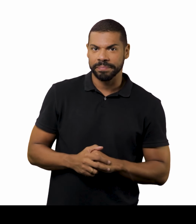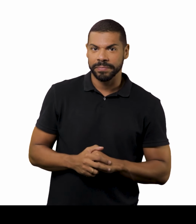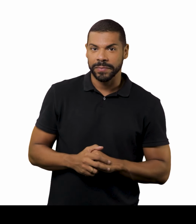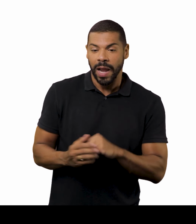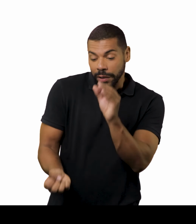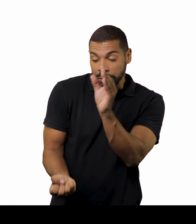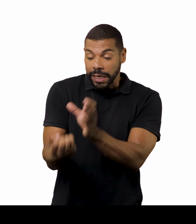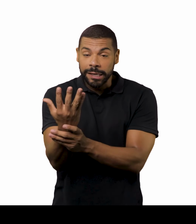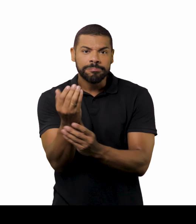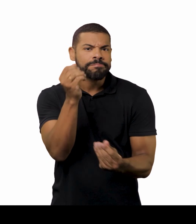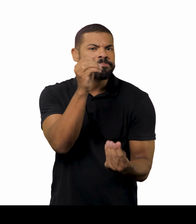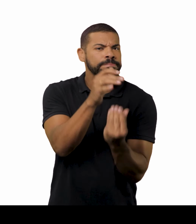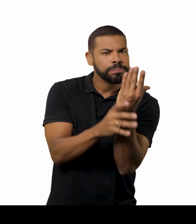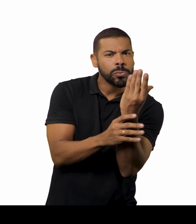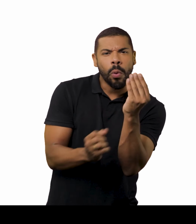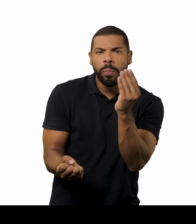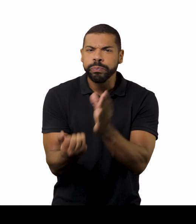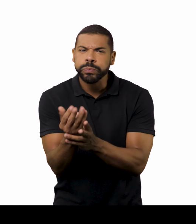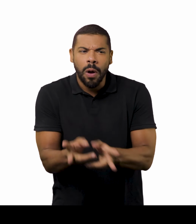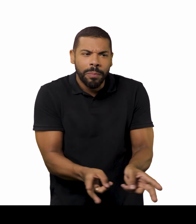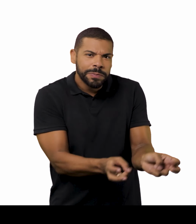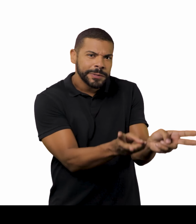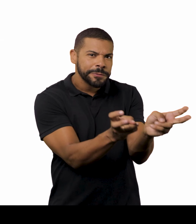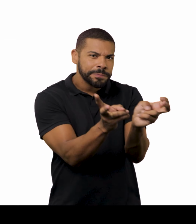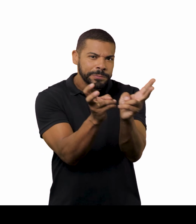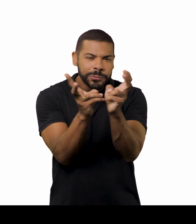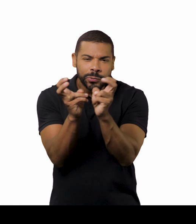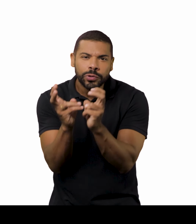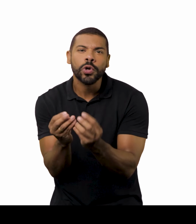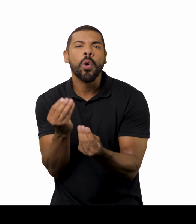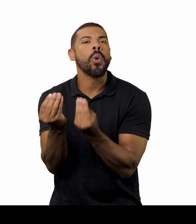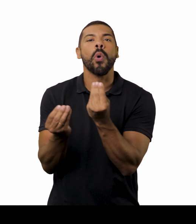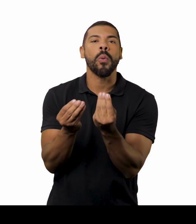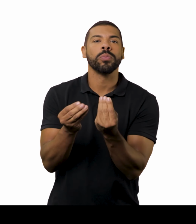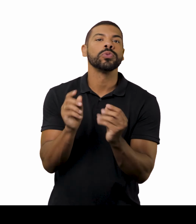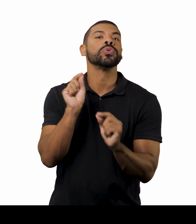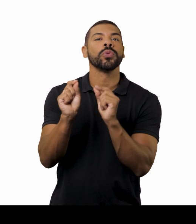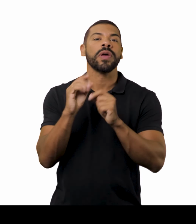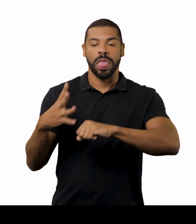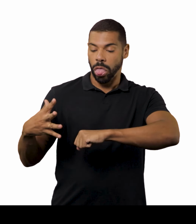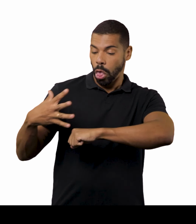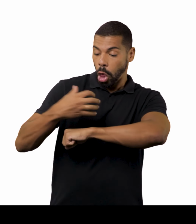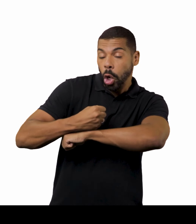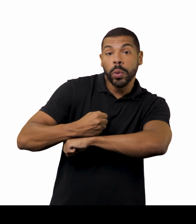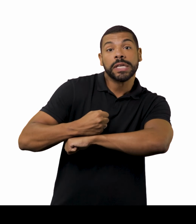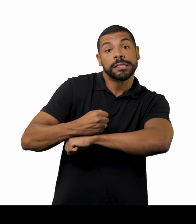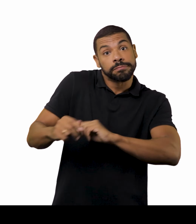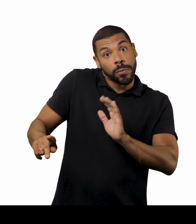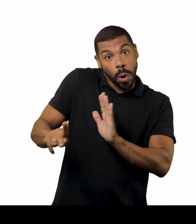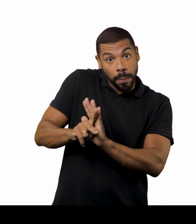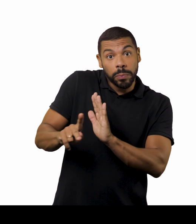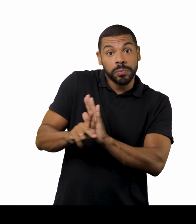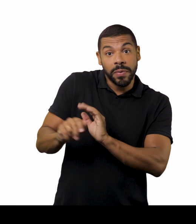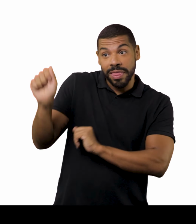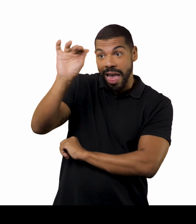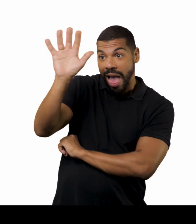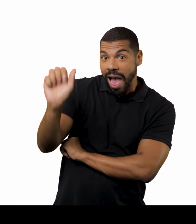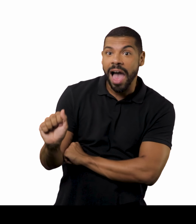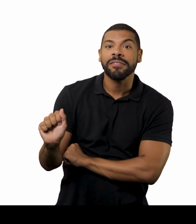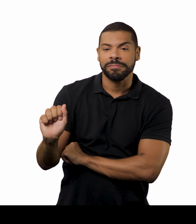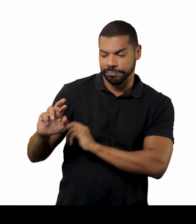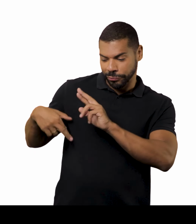diferente, né? A gente queria criar também uma visualidade dessas disputas coloniais com as questões